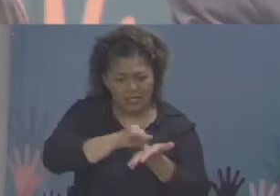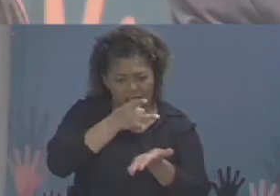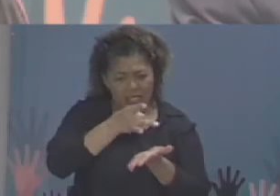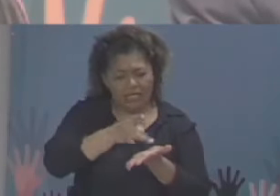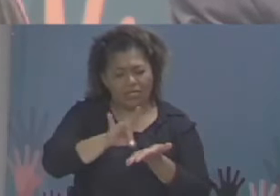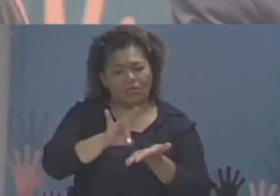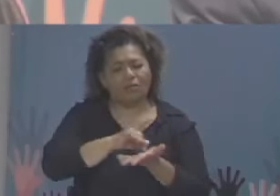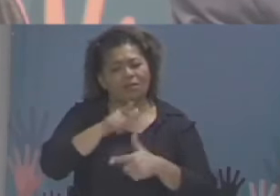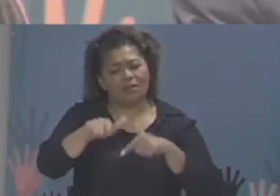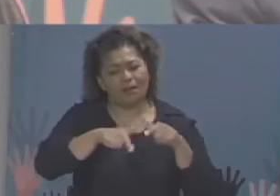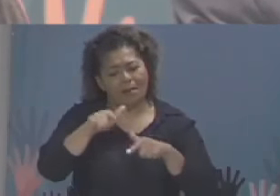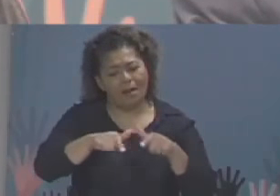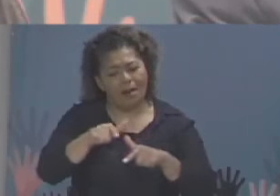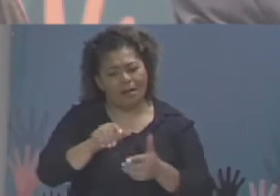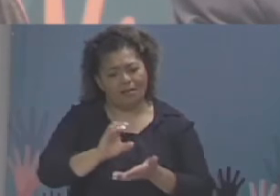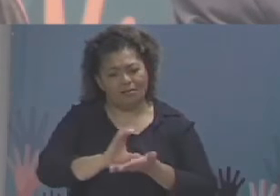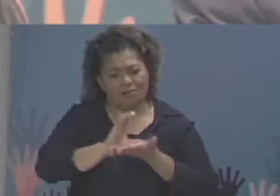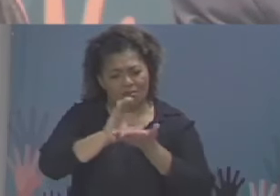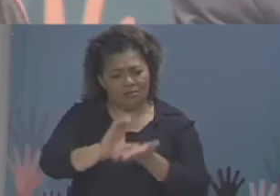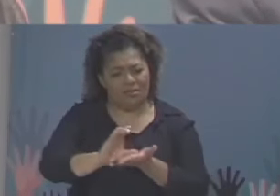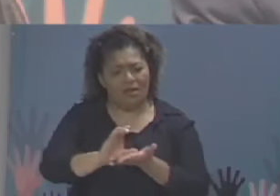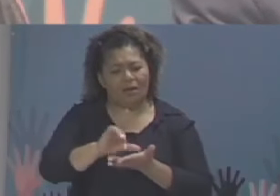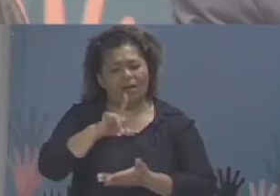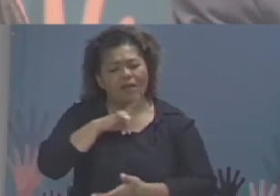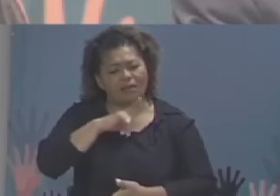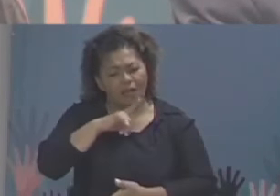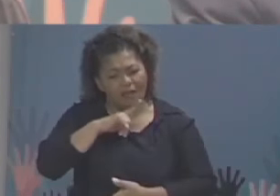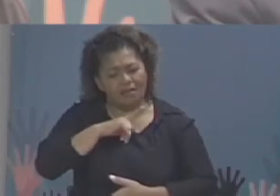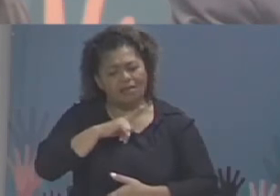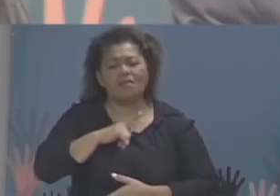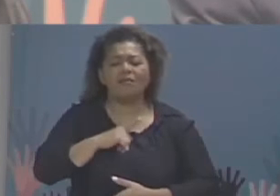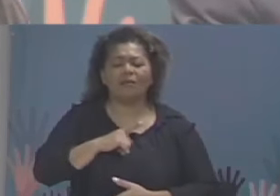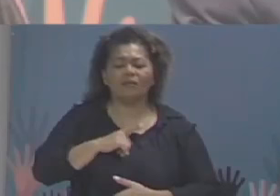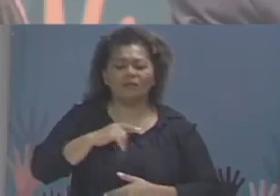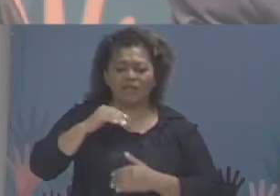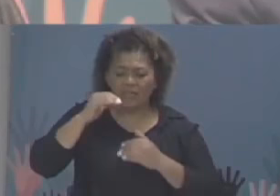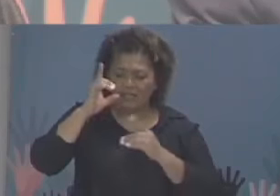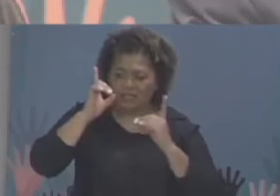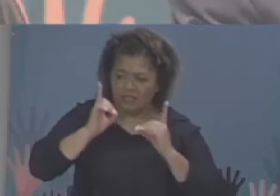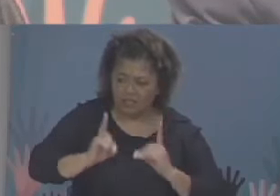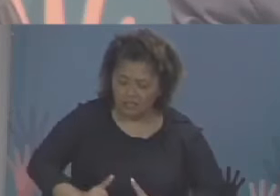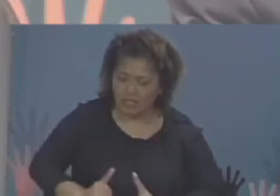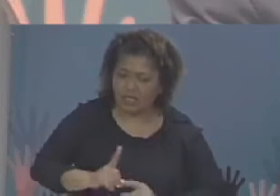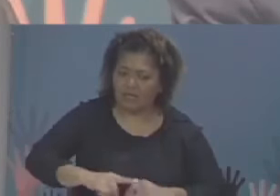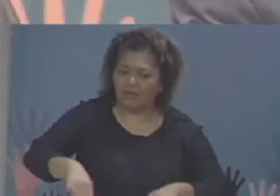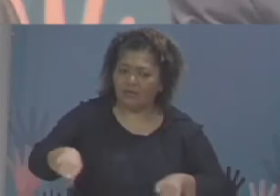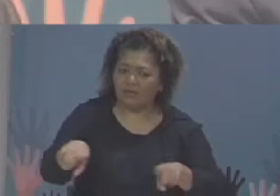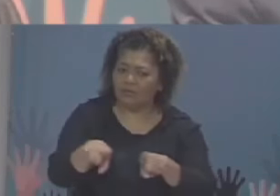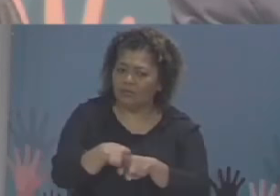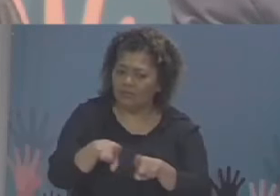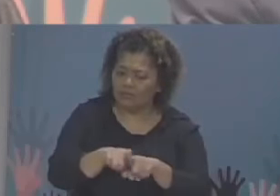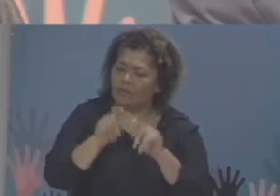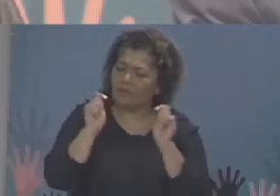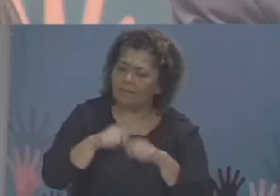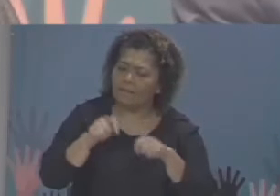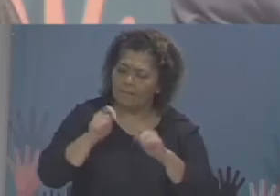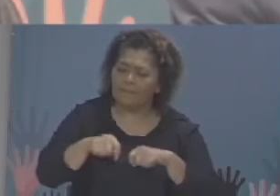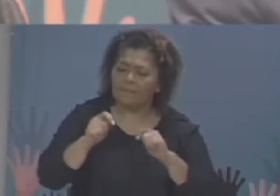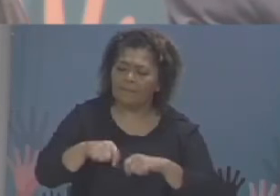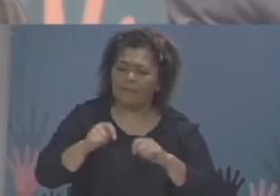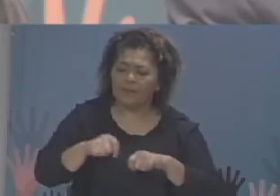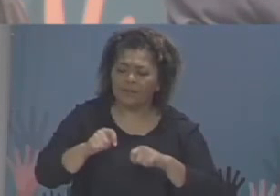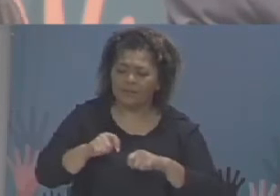sistema Conselhos, tenham minimamente as suas condições de trabalho não precarizadas, que essas pessoas possam garantir a